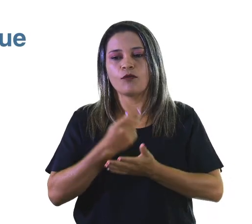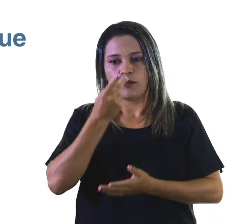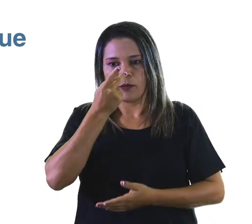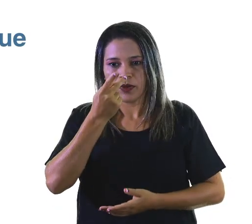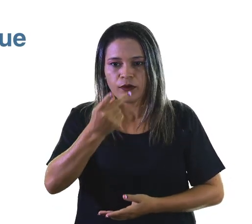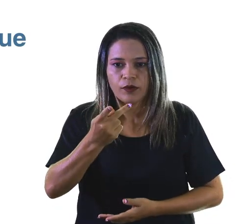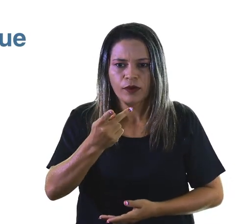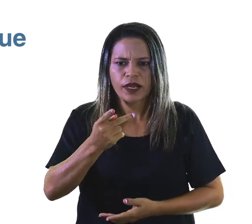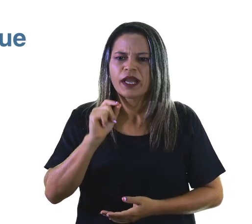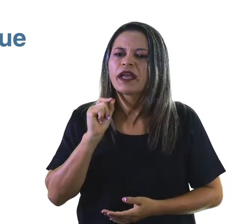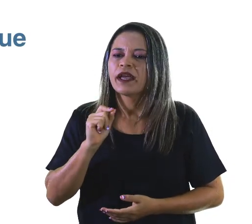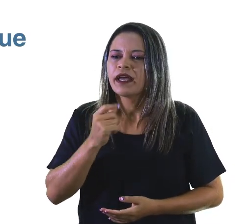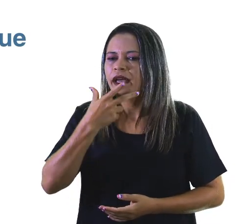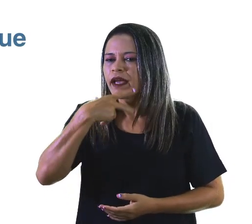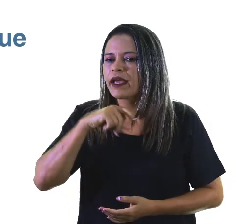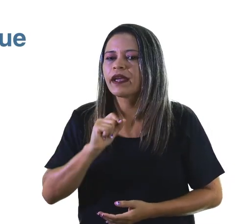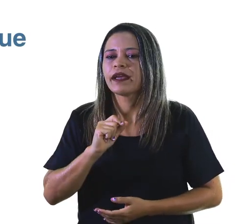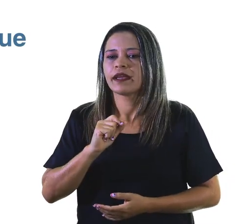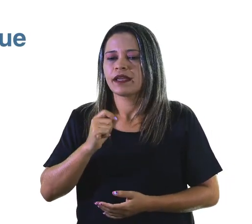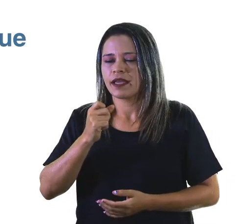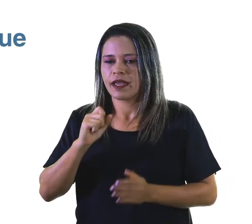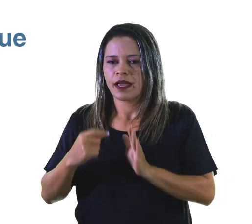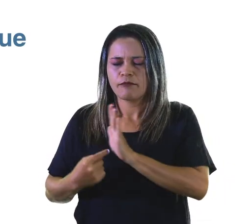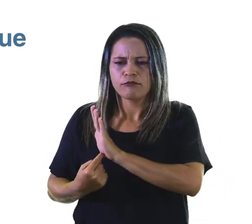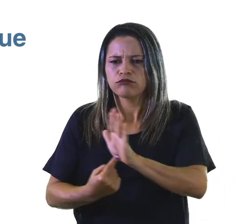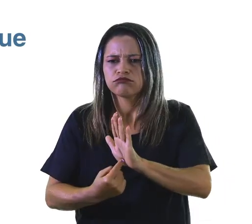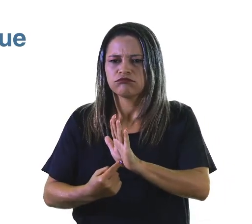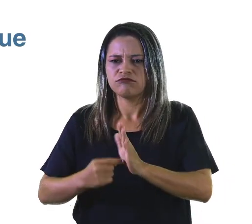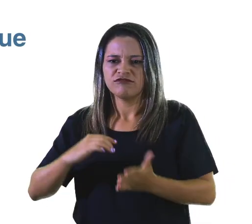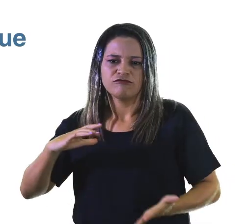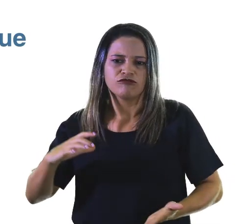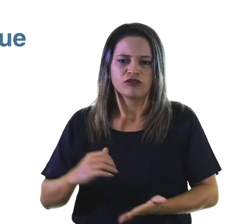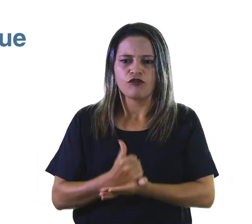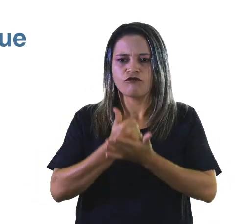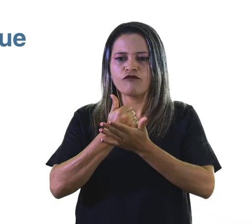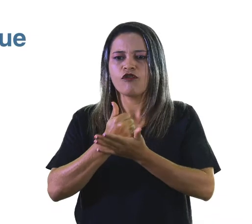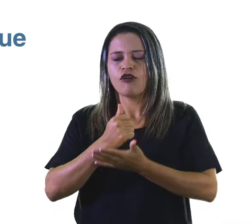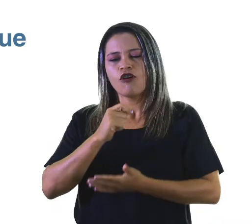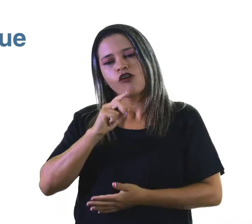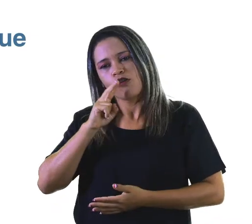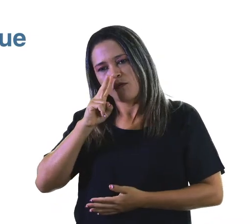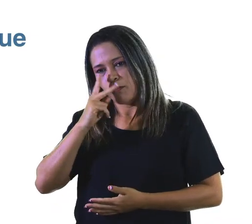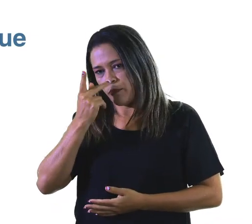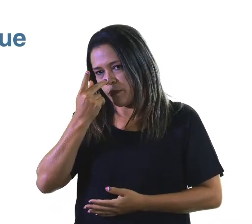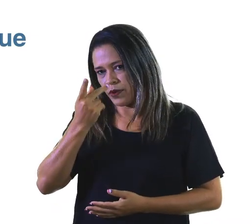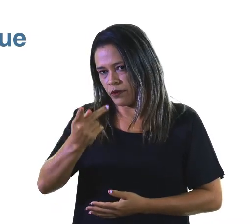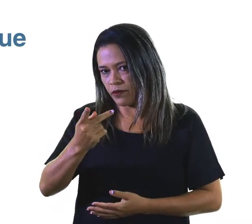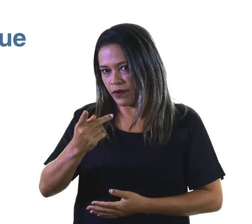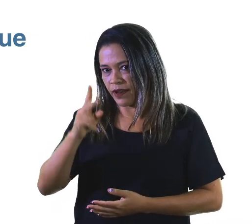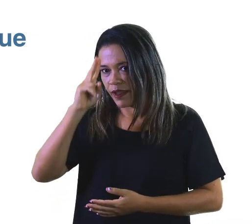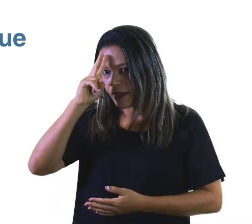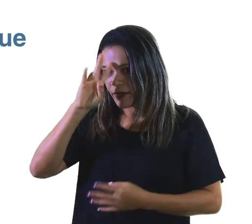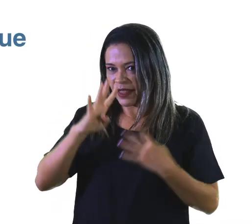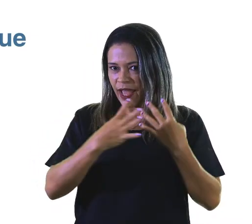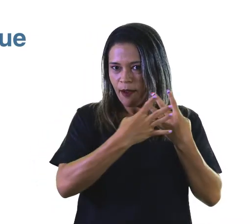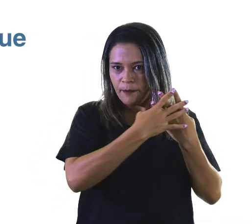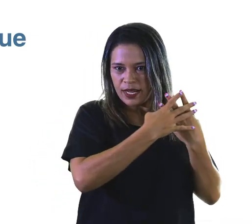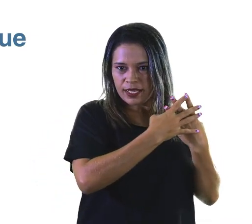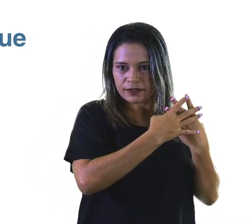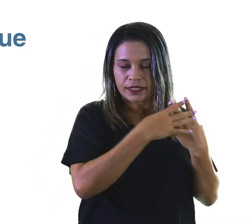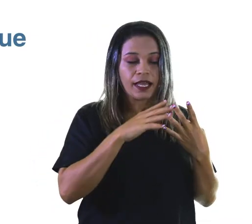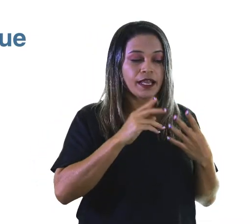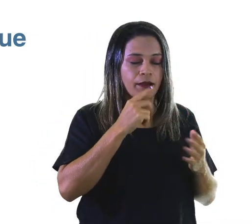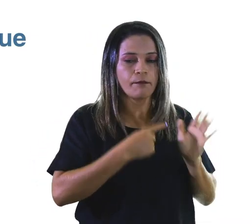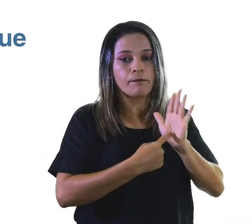Quem foi que salvou o Pinóquio? Quem apareceu e salvou ele? Porque ele entrou numa enroscada, né? E aí quem apareceu lá na